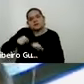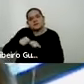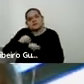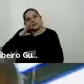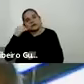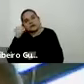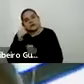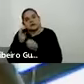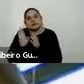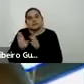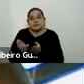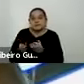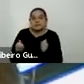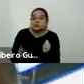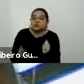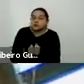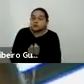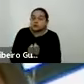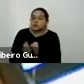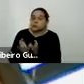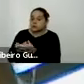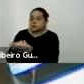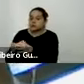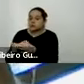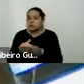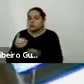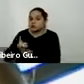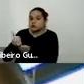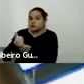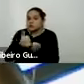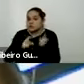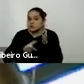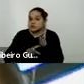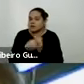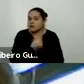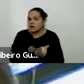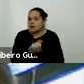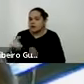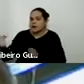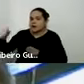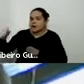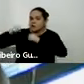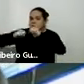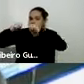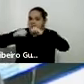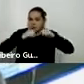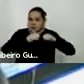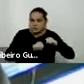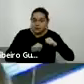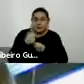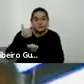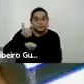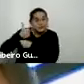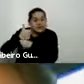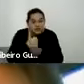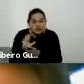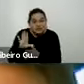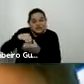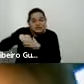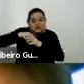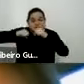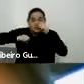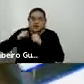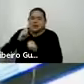diretoria sindical de cada fábrica, isso é importante que se diga. O diretor sindical de base tem um papel importante nesse trabalho, porque organiza